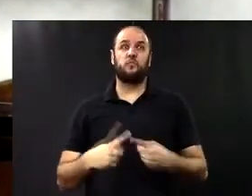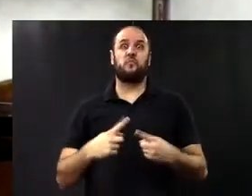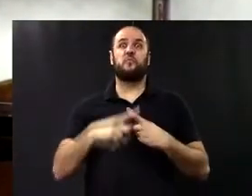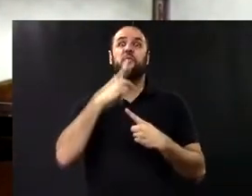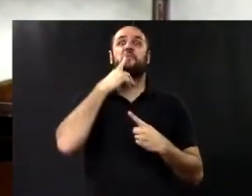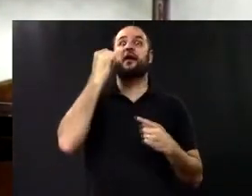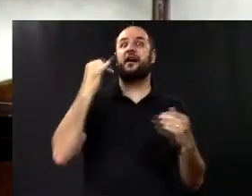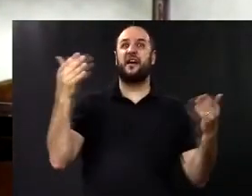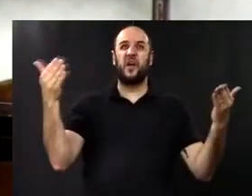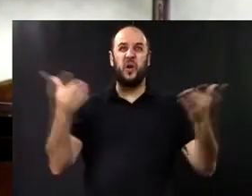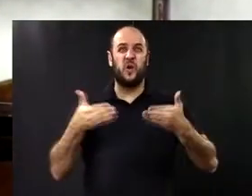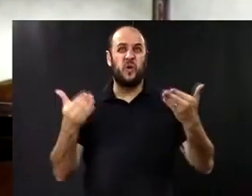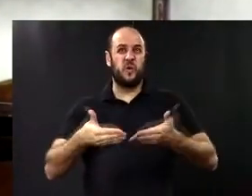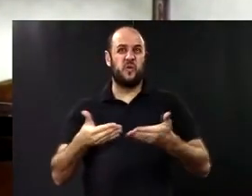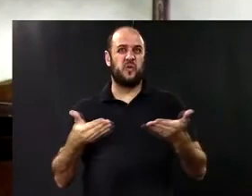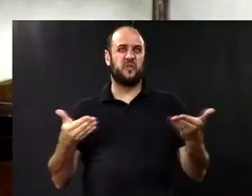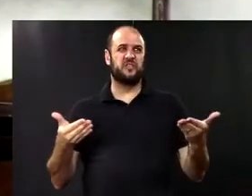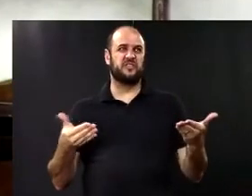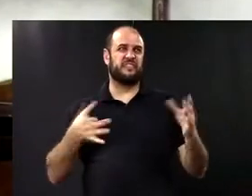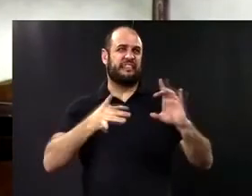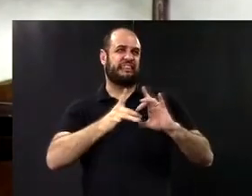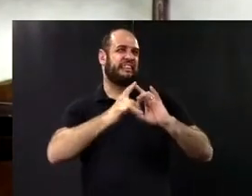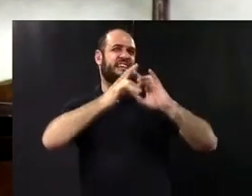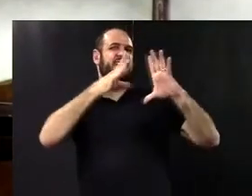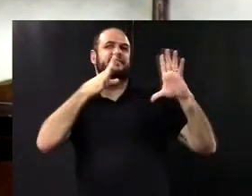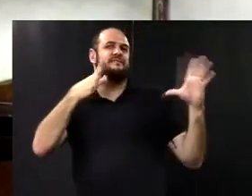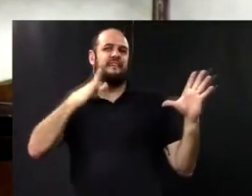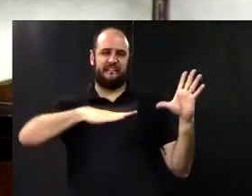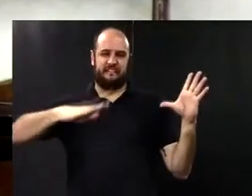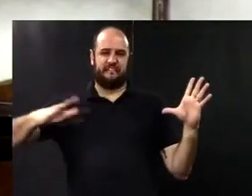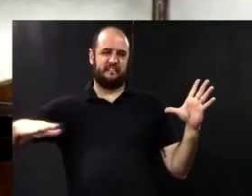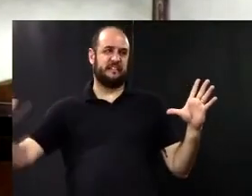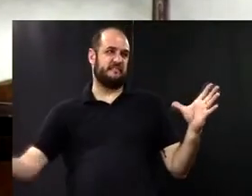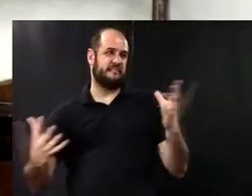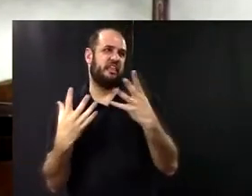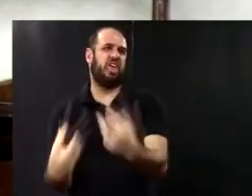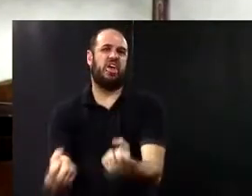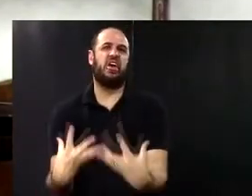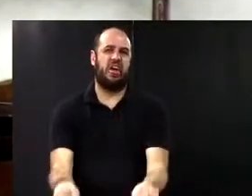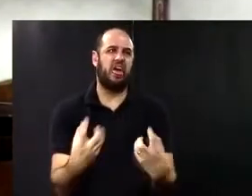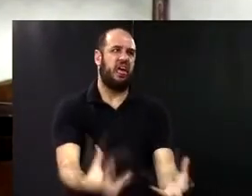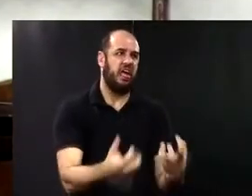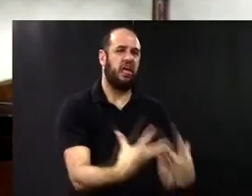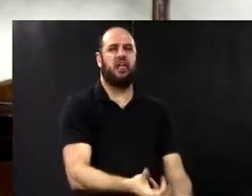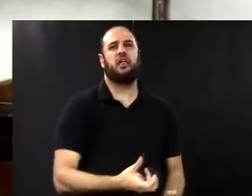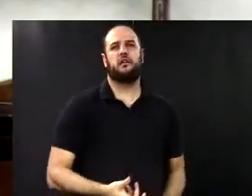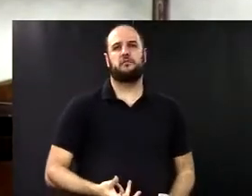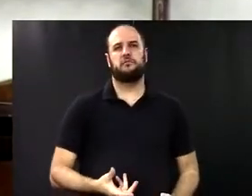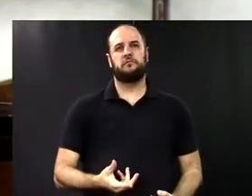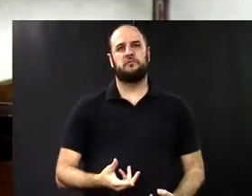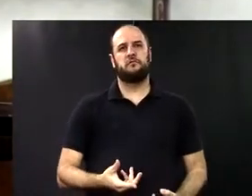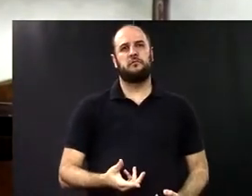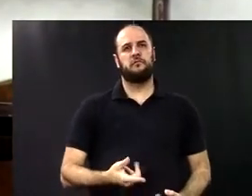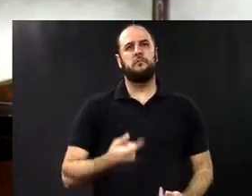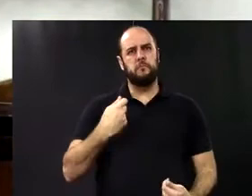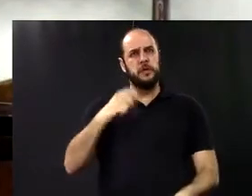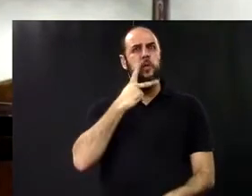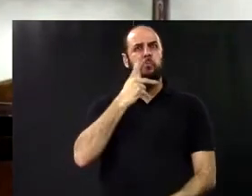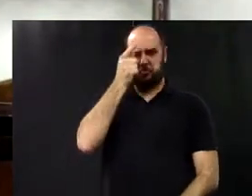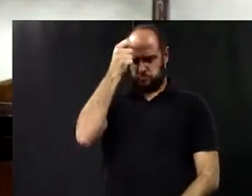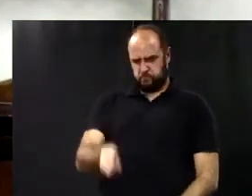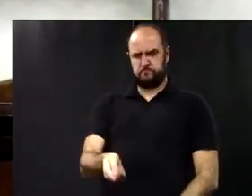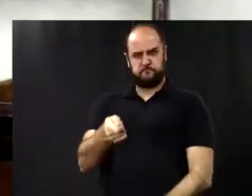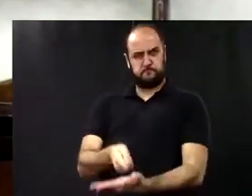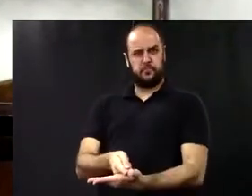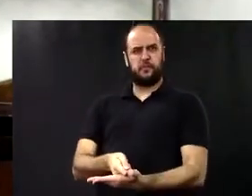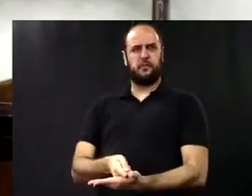estão cedendo aos caprichos dos filhos, ao invés de disciplinar? Porque a